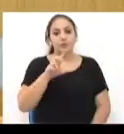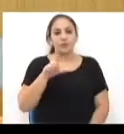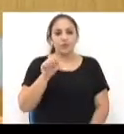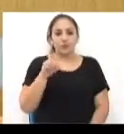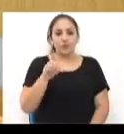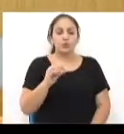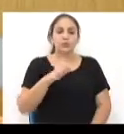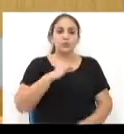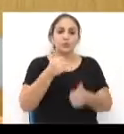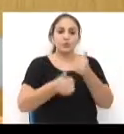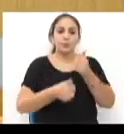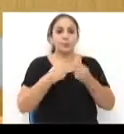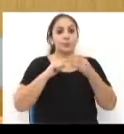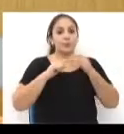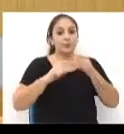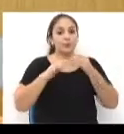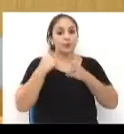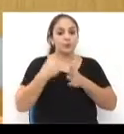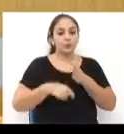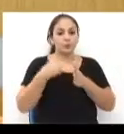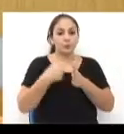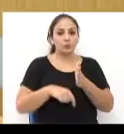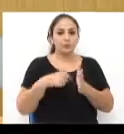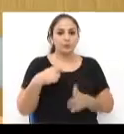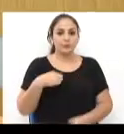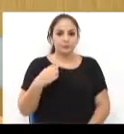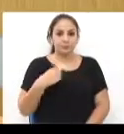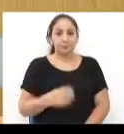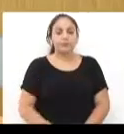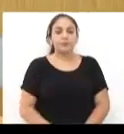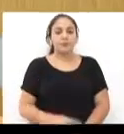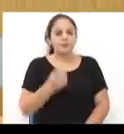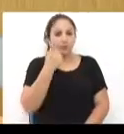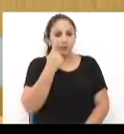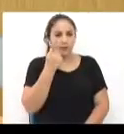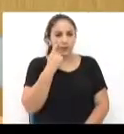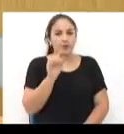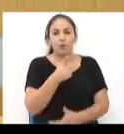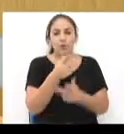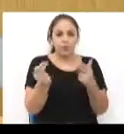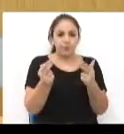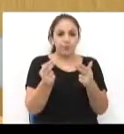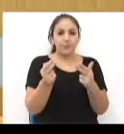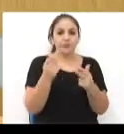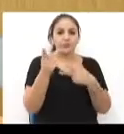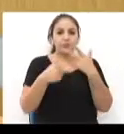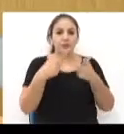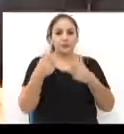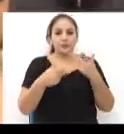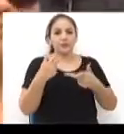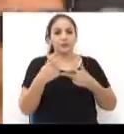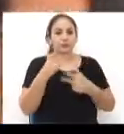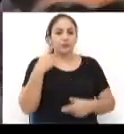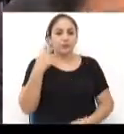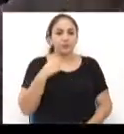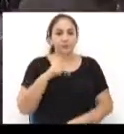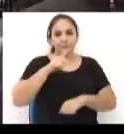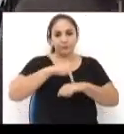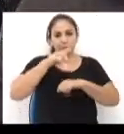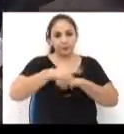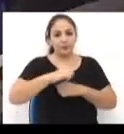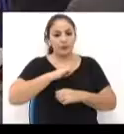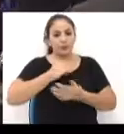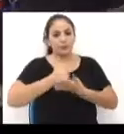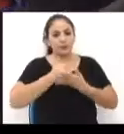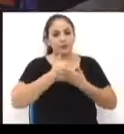esporte como a principal bandeira do mandato. Confira algumas indicações do parlamentar para esta área. Em Passo Fundo,